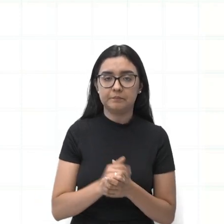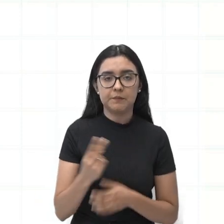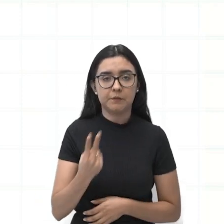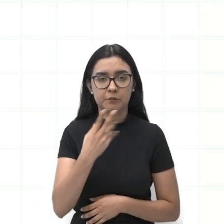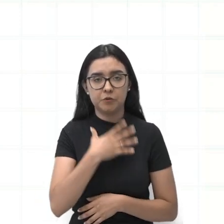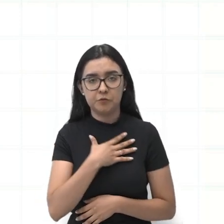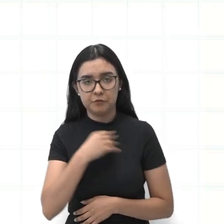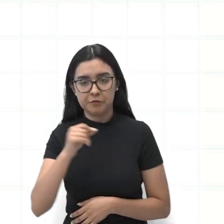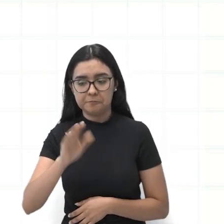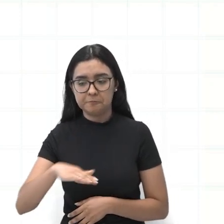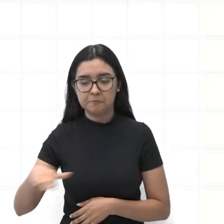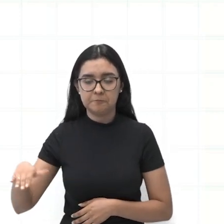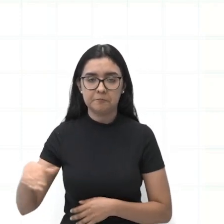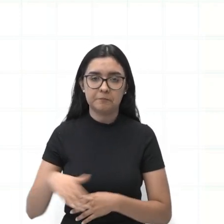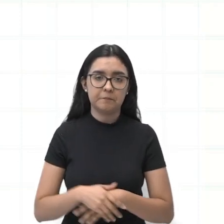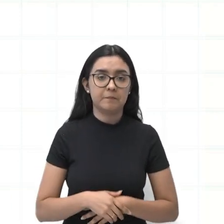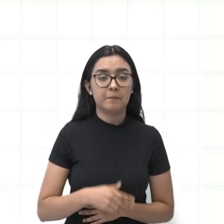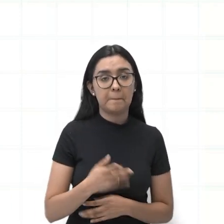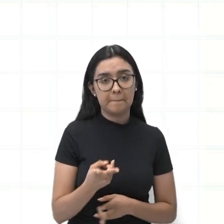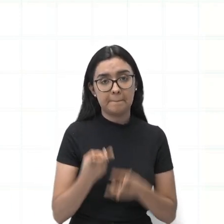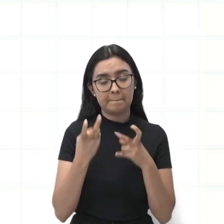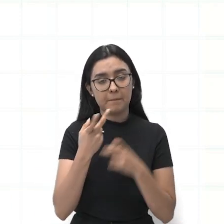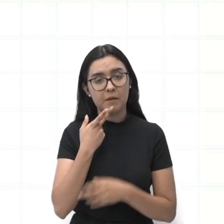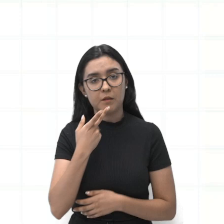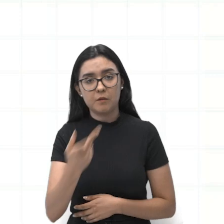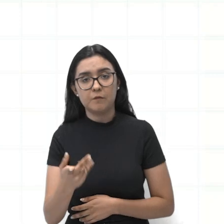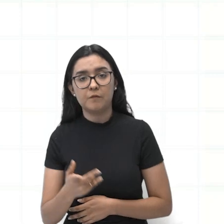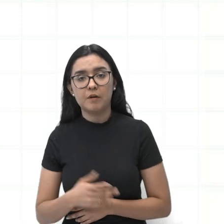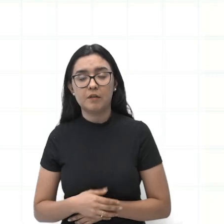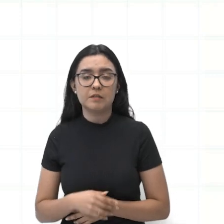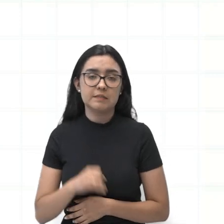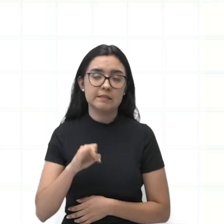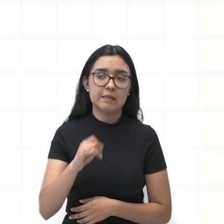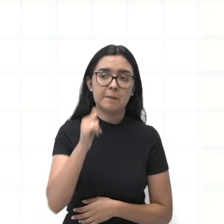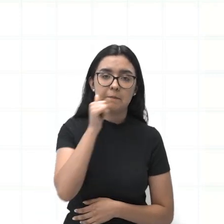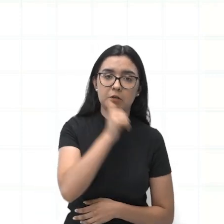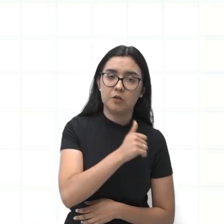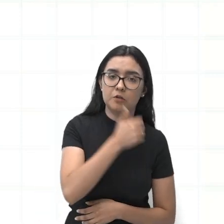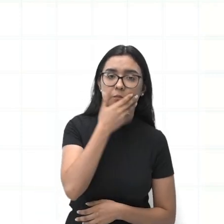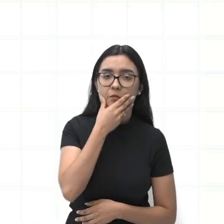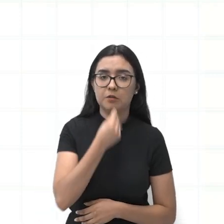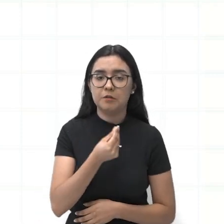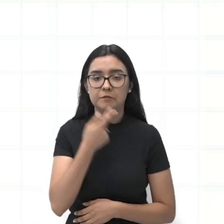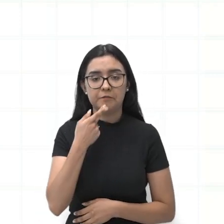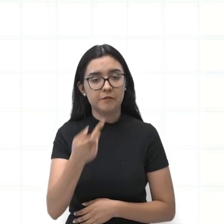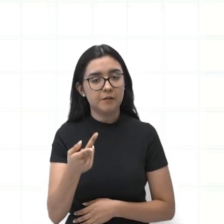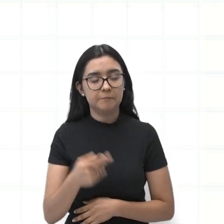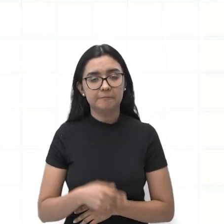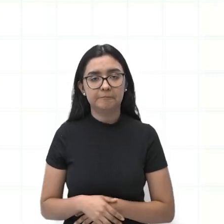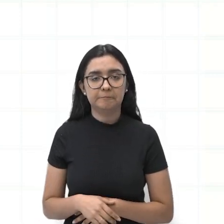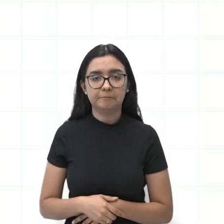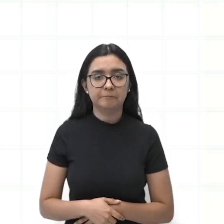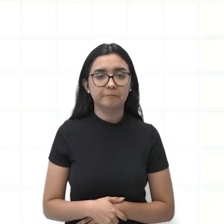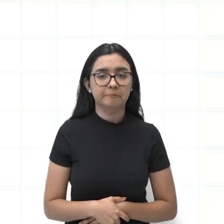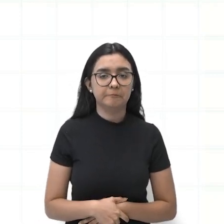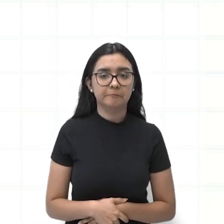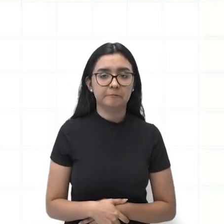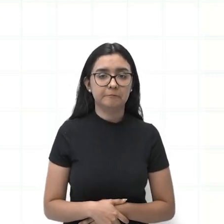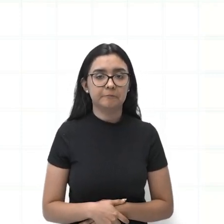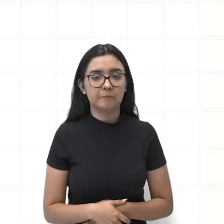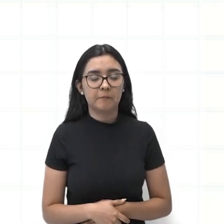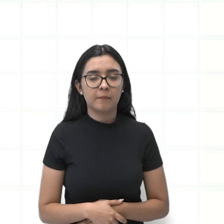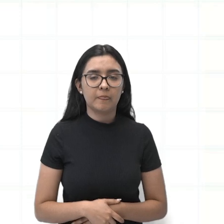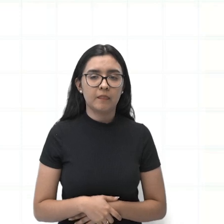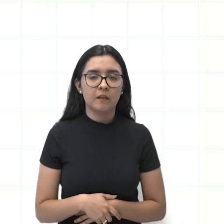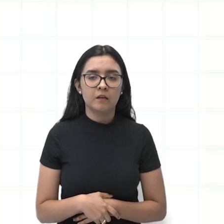minhas duas crianças. Repare que ele não fala se qual, né? Se é menina ou se é menino. It's just me,